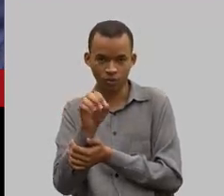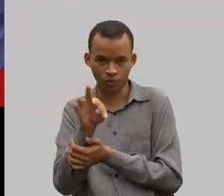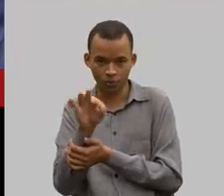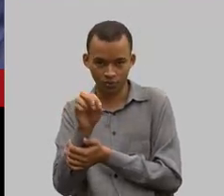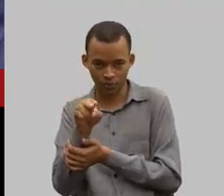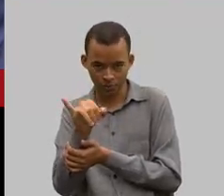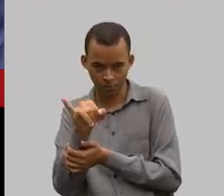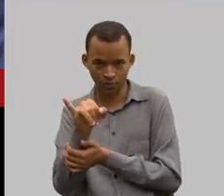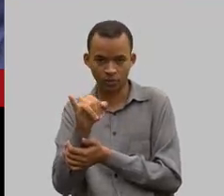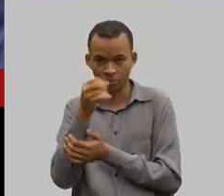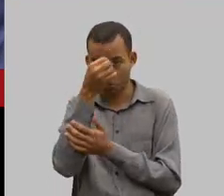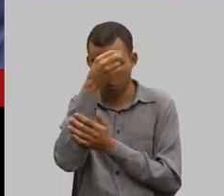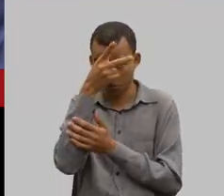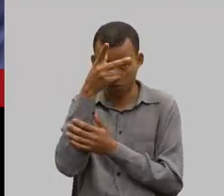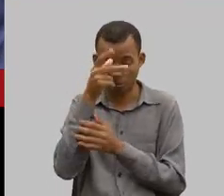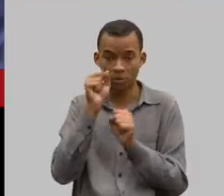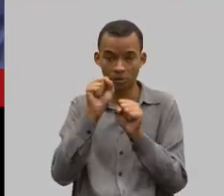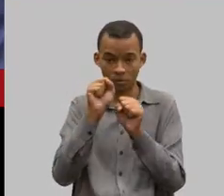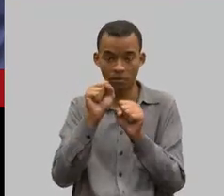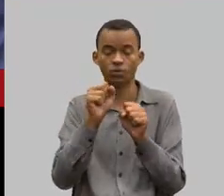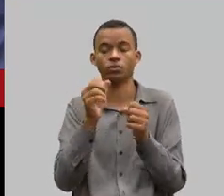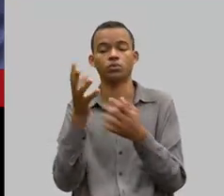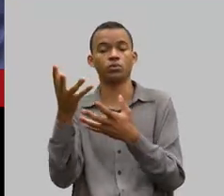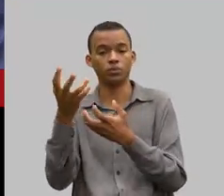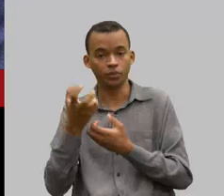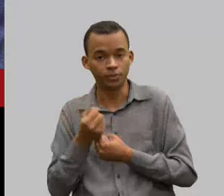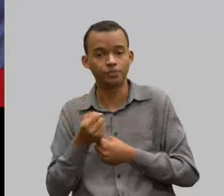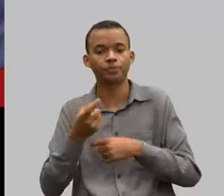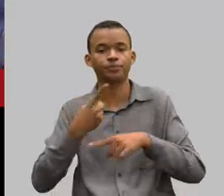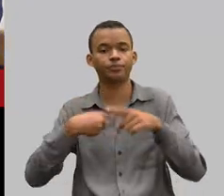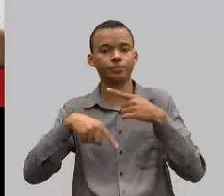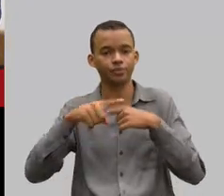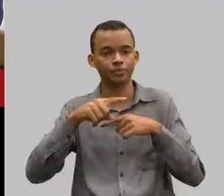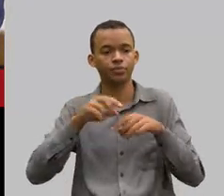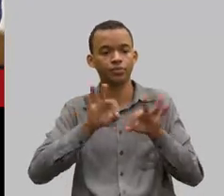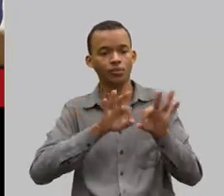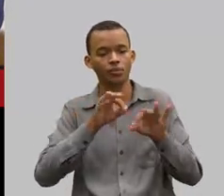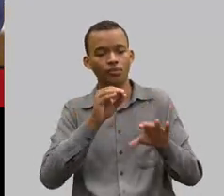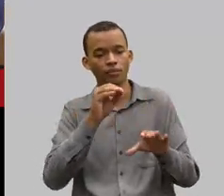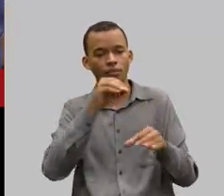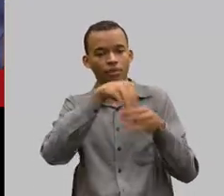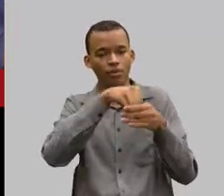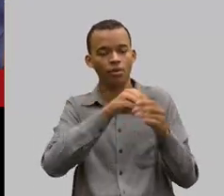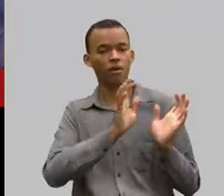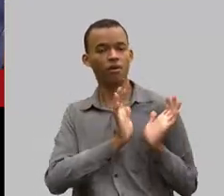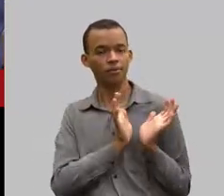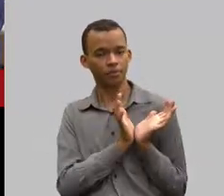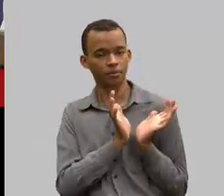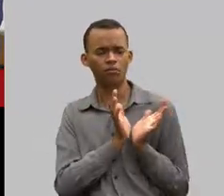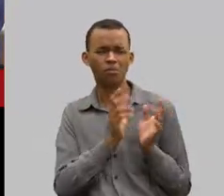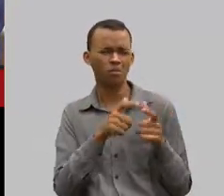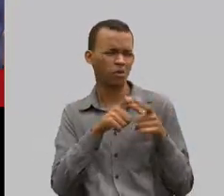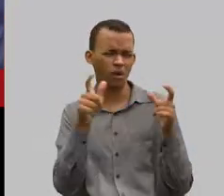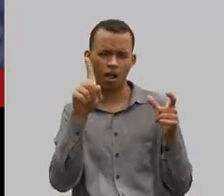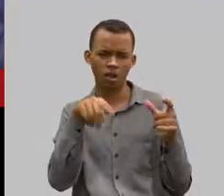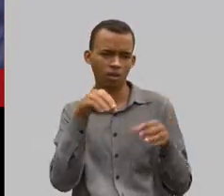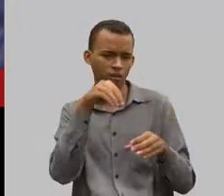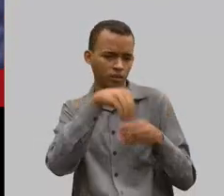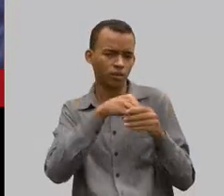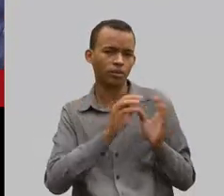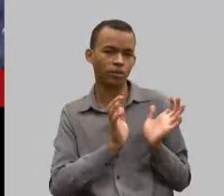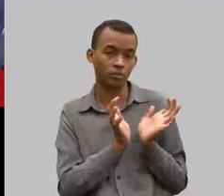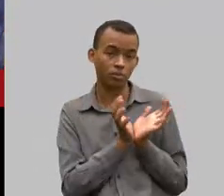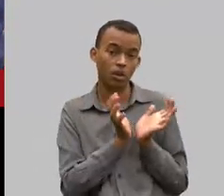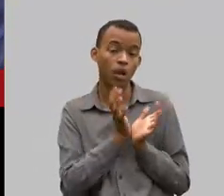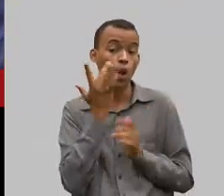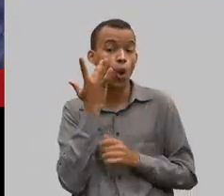monta dentro da associação que já está prevista no regulamento geralmente é aai na maioria das cidades são as apais eu não sei de cabeça se lá